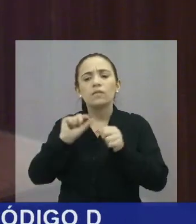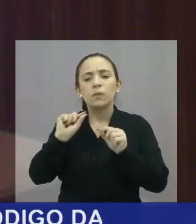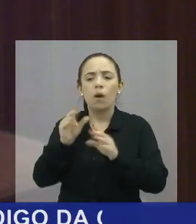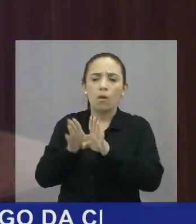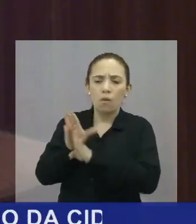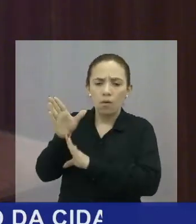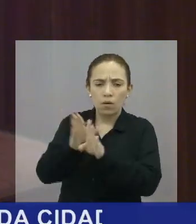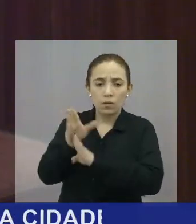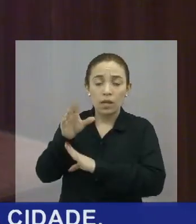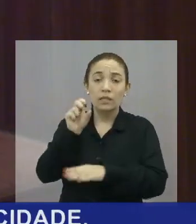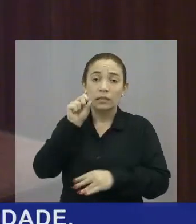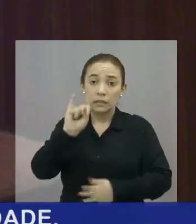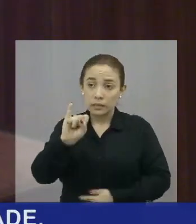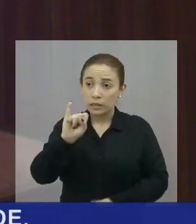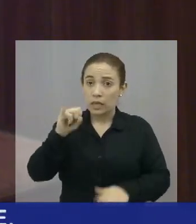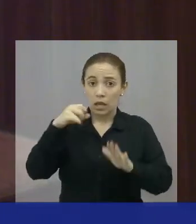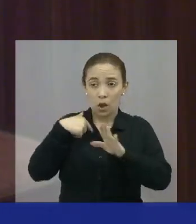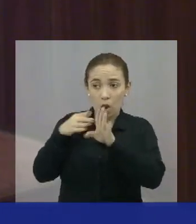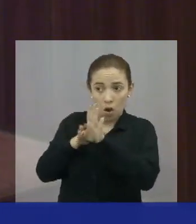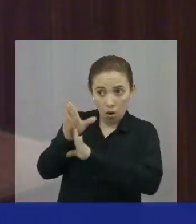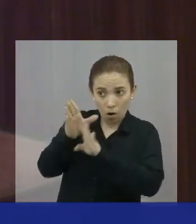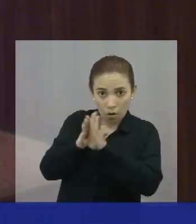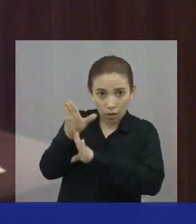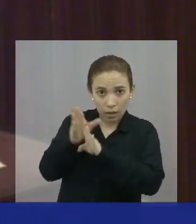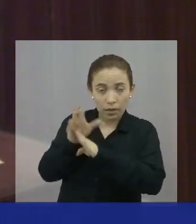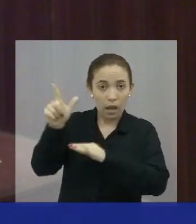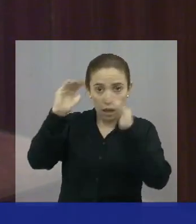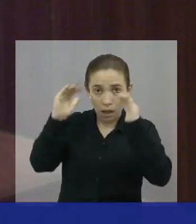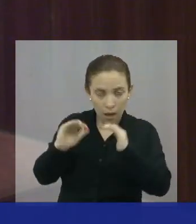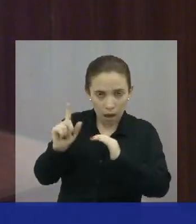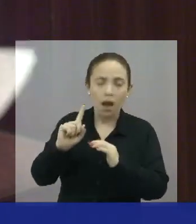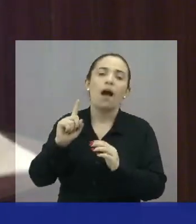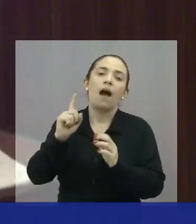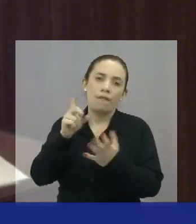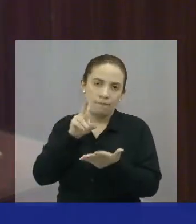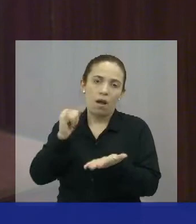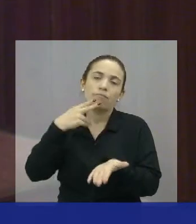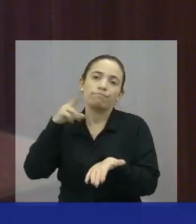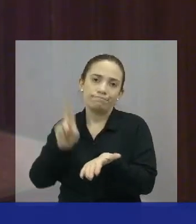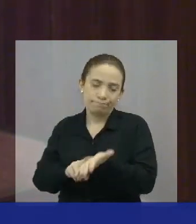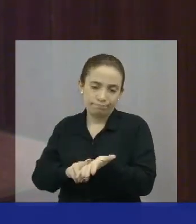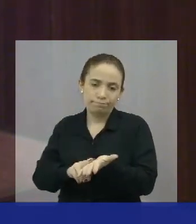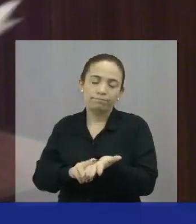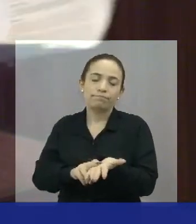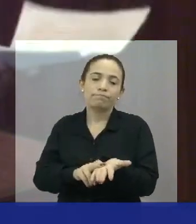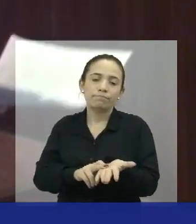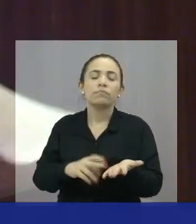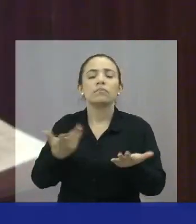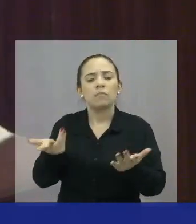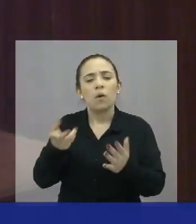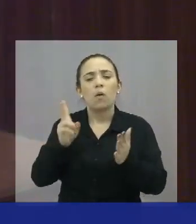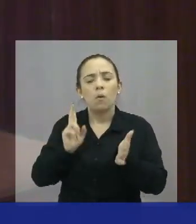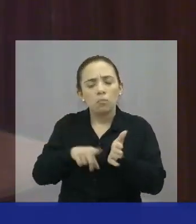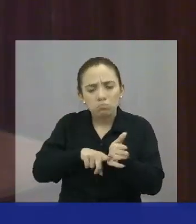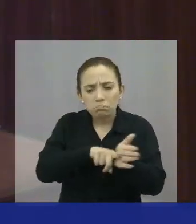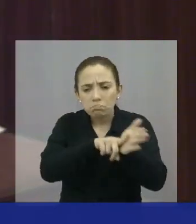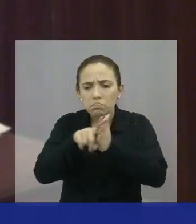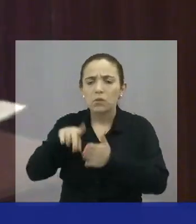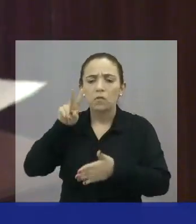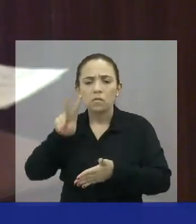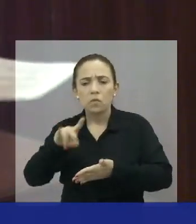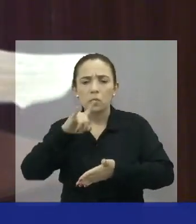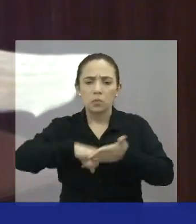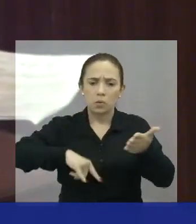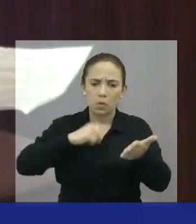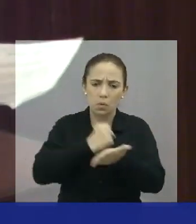não cumprir nossas orientações, aí sim, o senhor será punido. Ele acalmou-se, e quando verificamos a documentação,